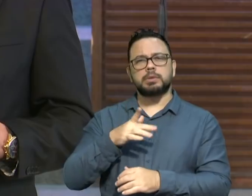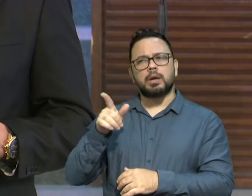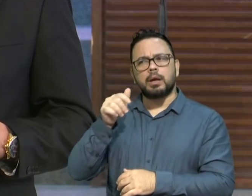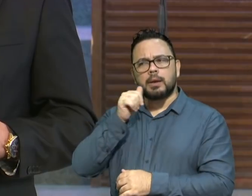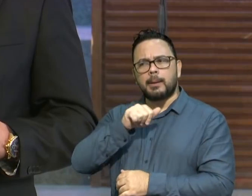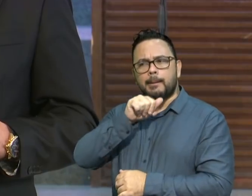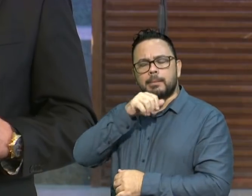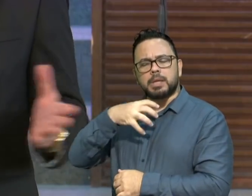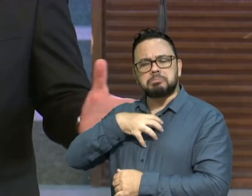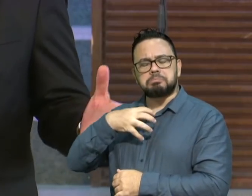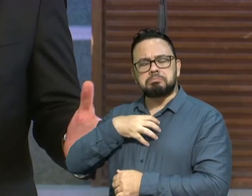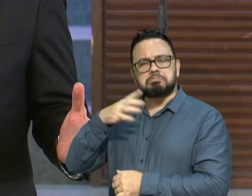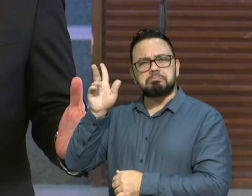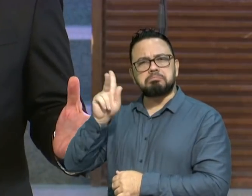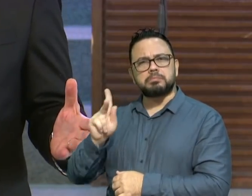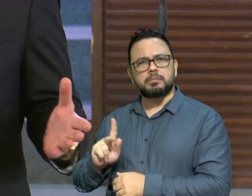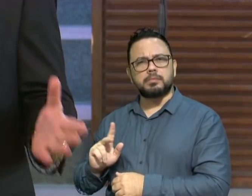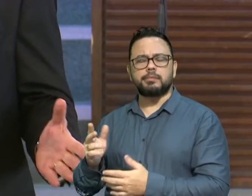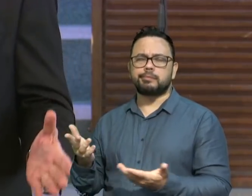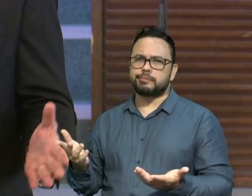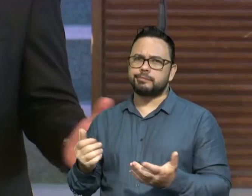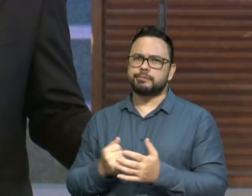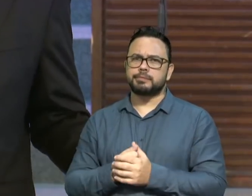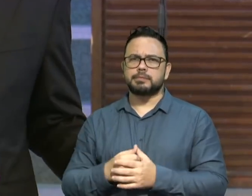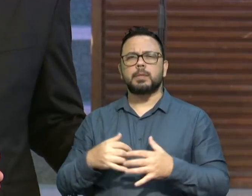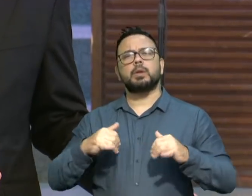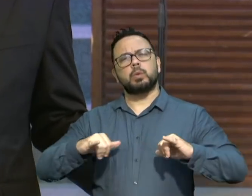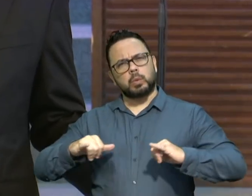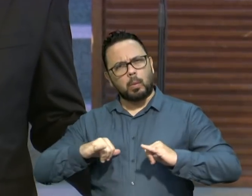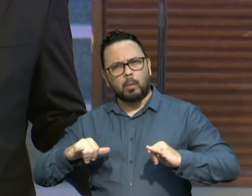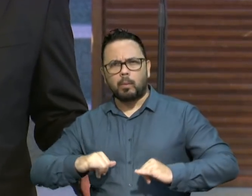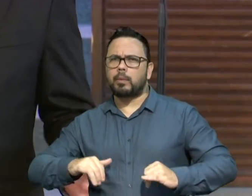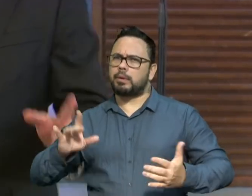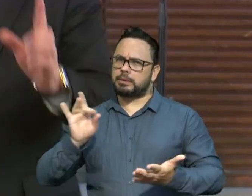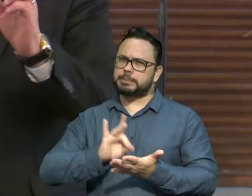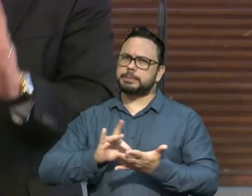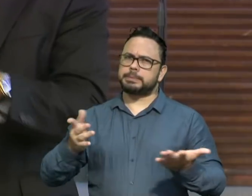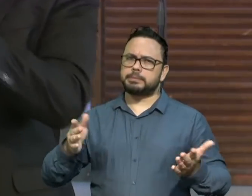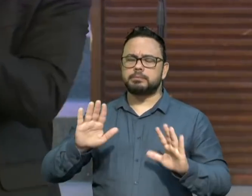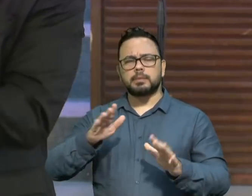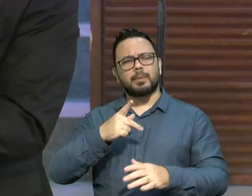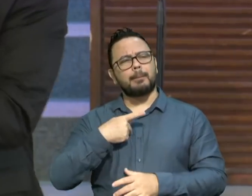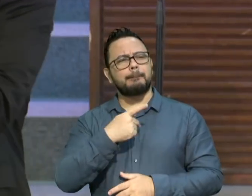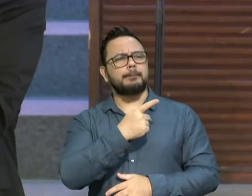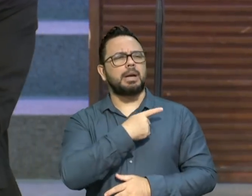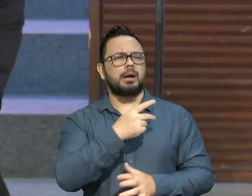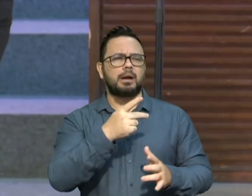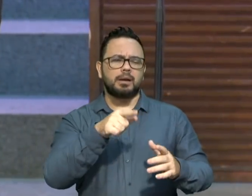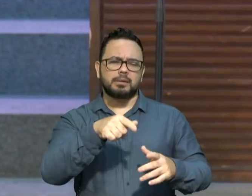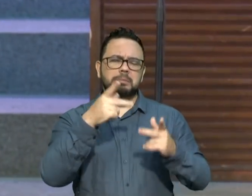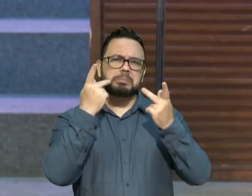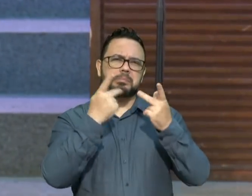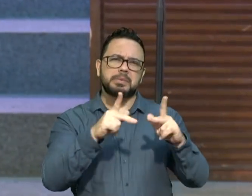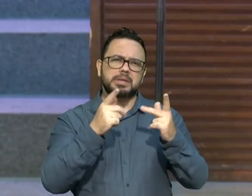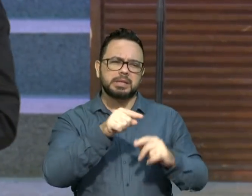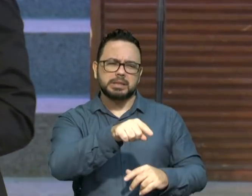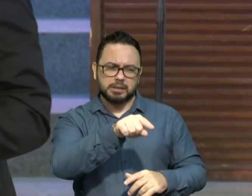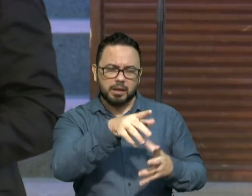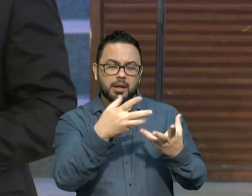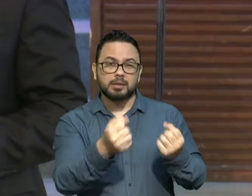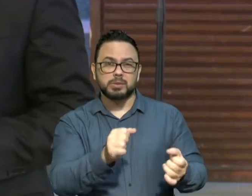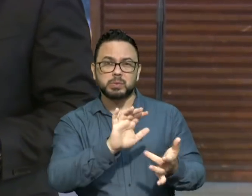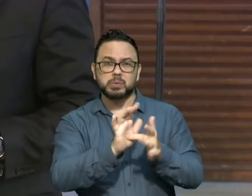mãe É lógico dor sofrimento da disse pastor eu preguei o evangelho ele aceitou